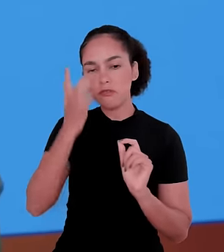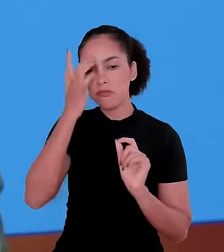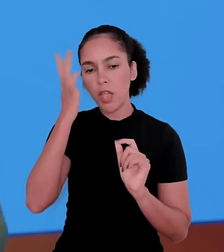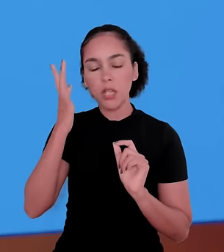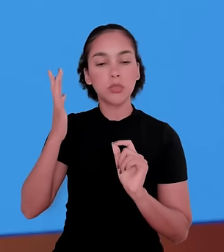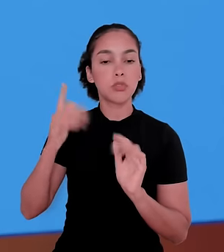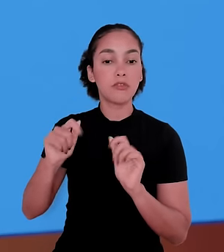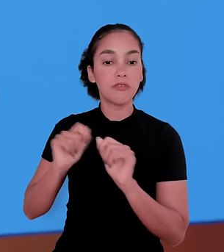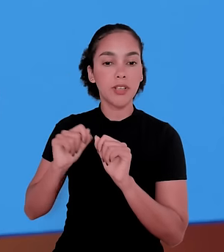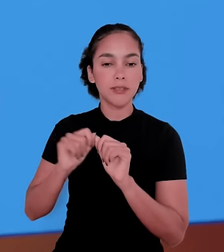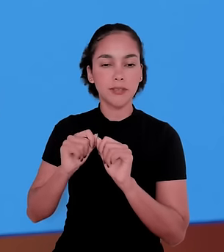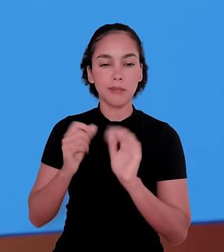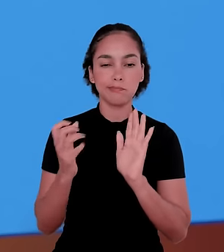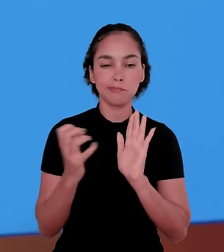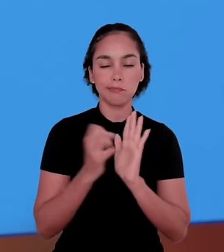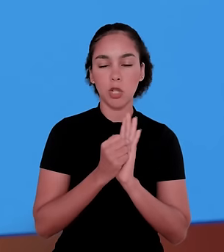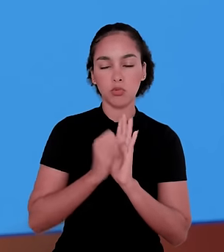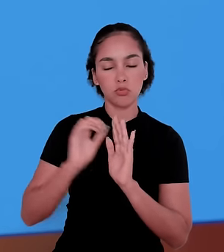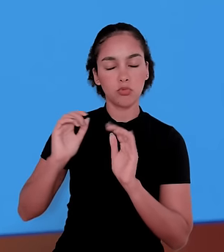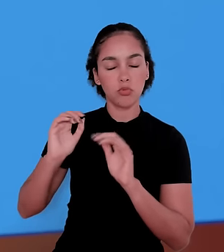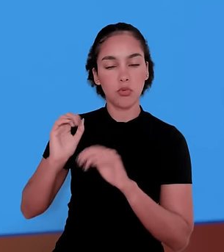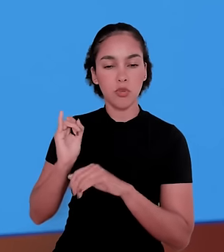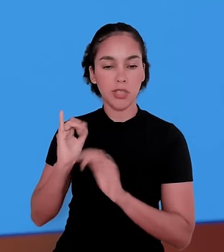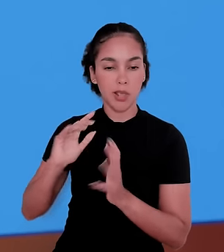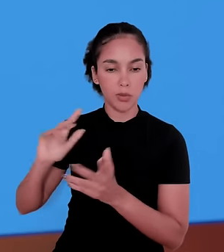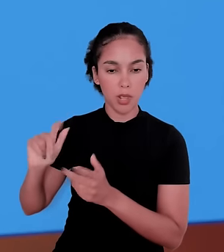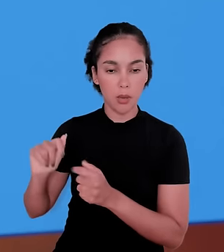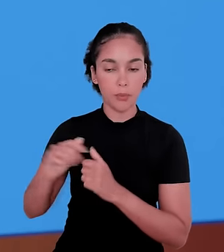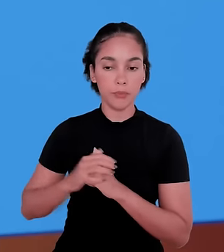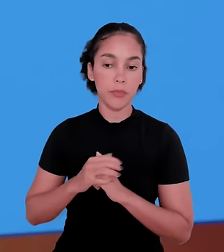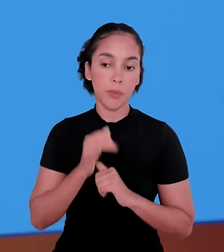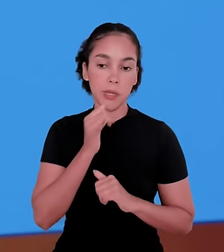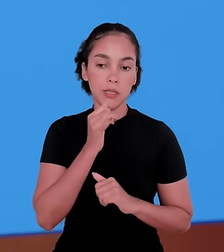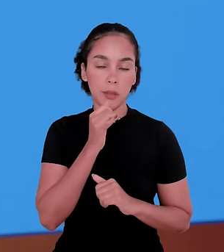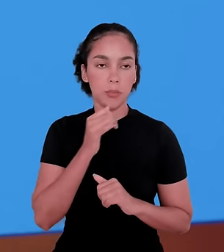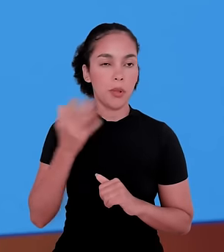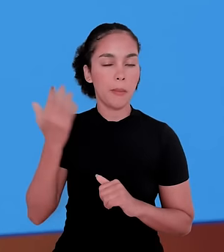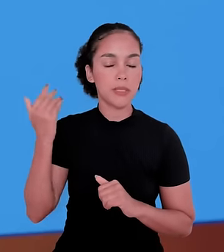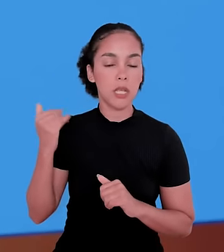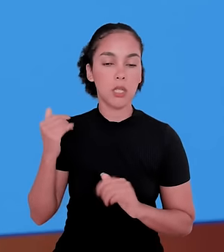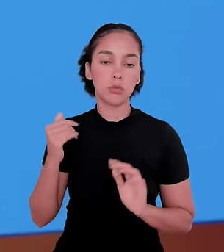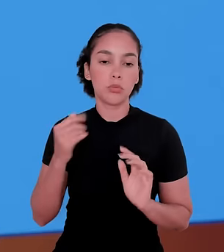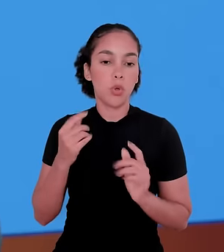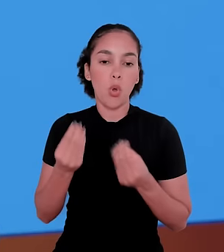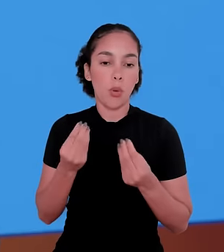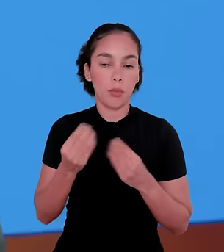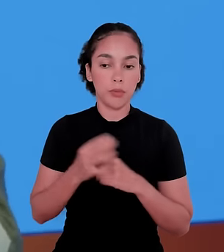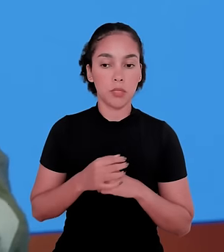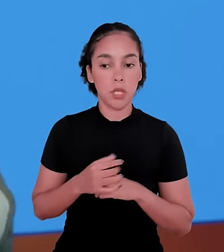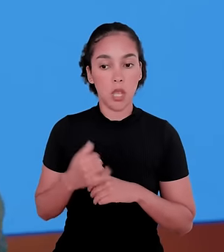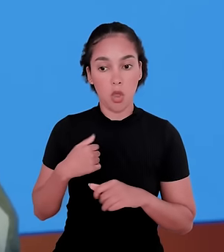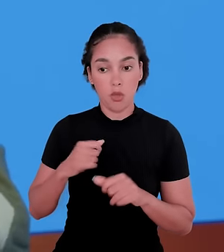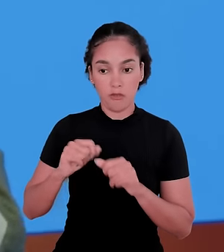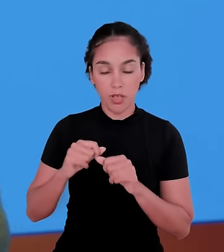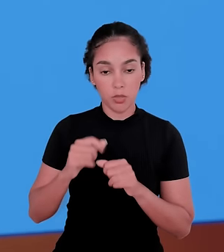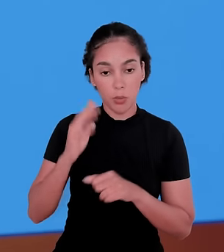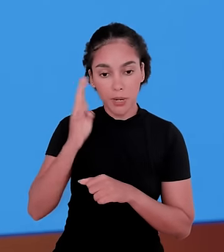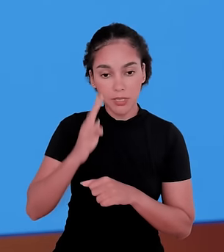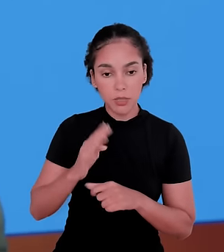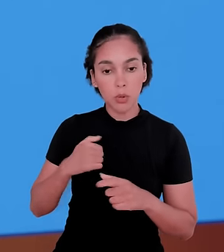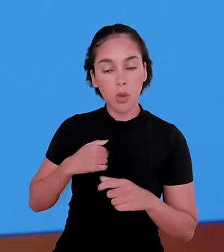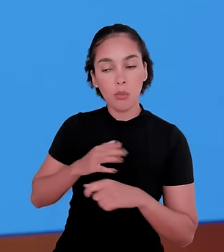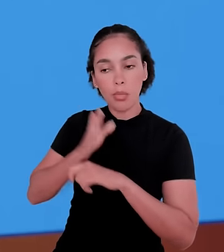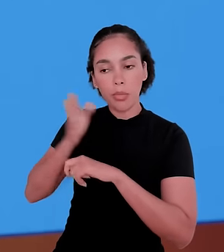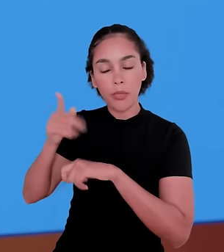você tinha que fazer eu deposito no Brasil mas se eu quero trabalhar nos Estados Unidos na China no Japão eu tinha que ir em cada